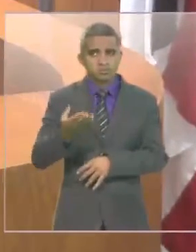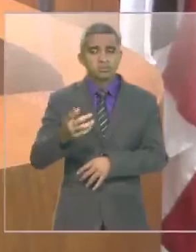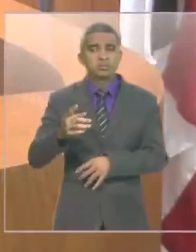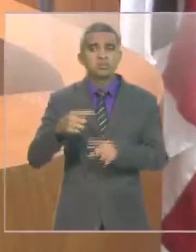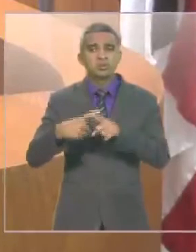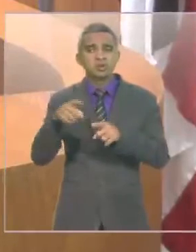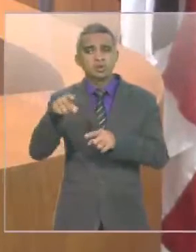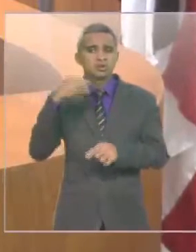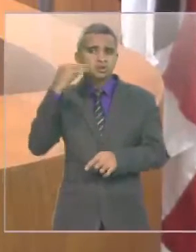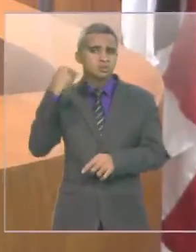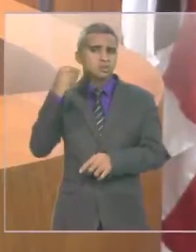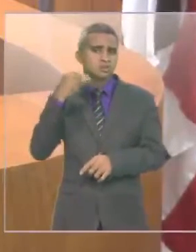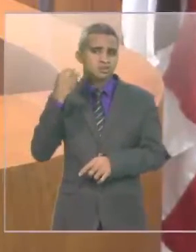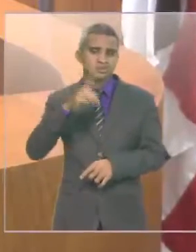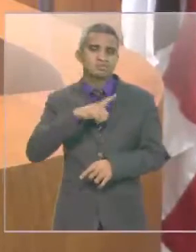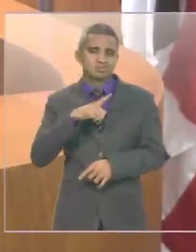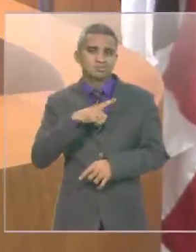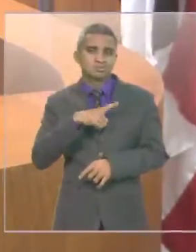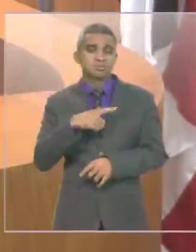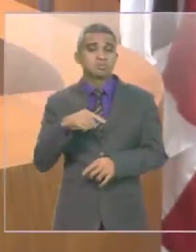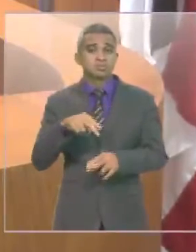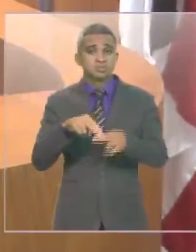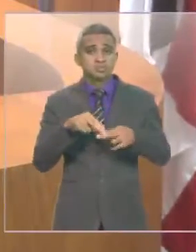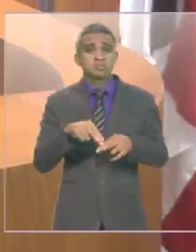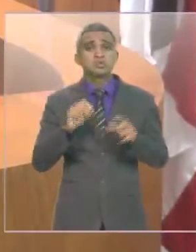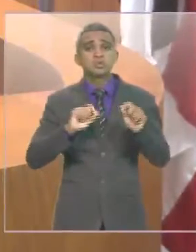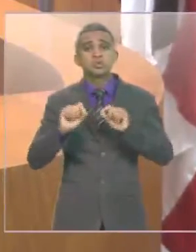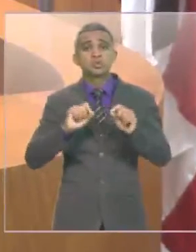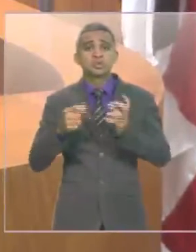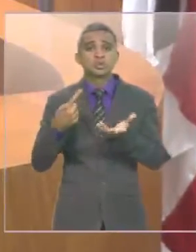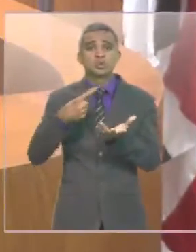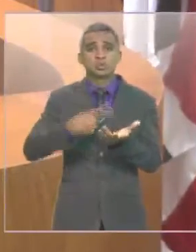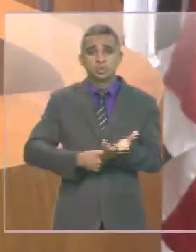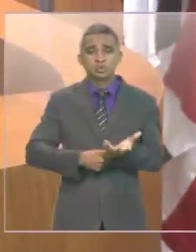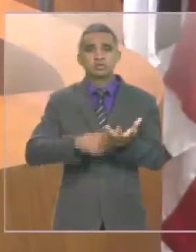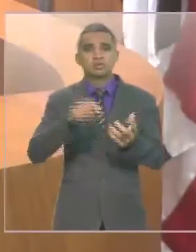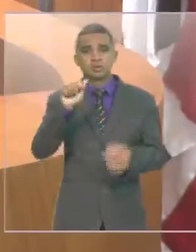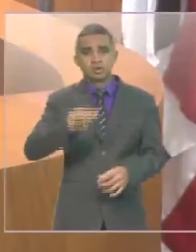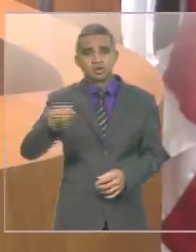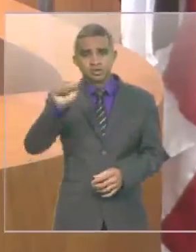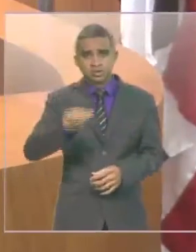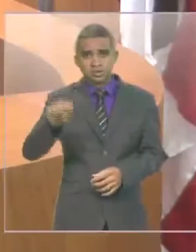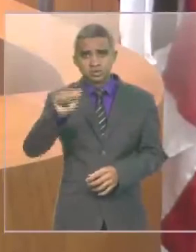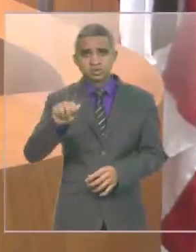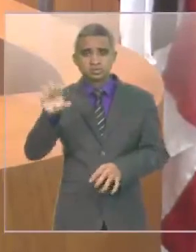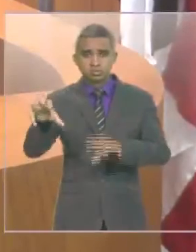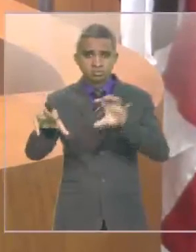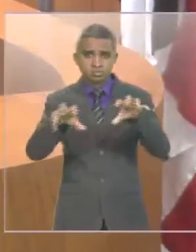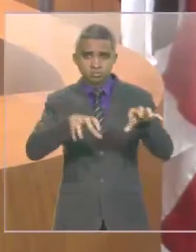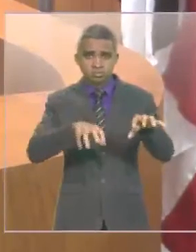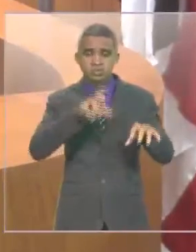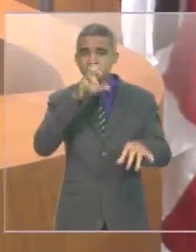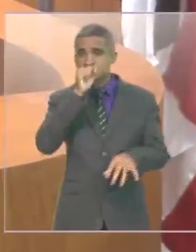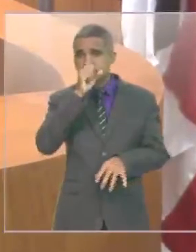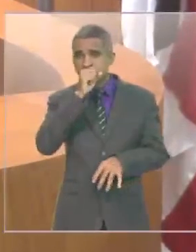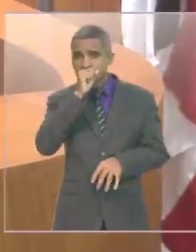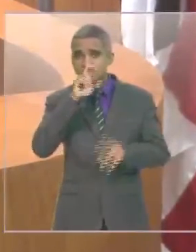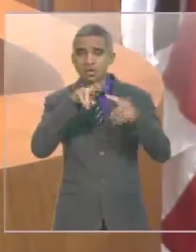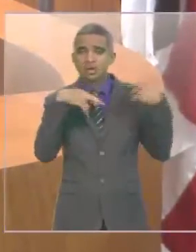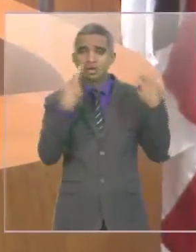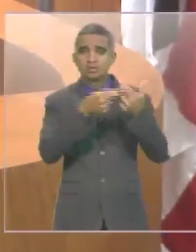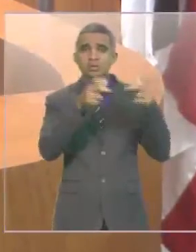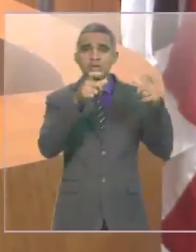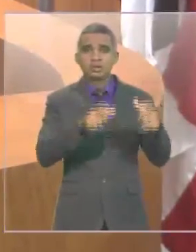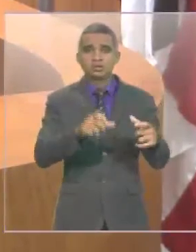daquilo que foi acertado nas da associação nas ações no sábado ele é um feito na sessão de pindaré